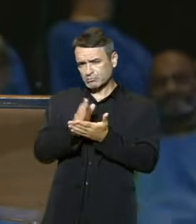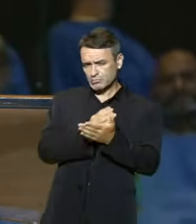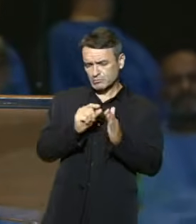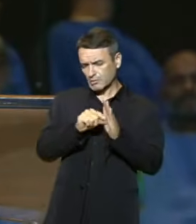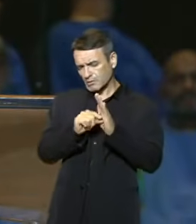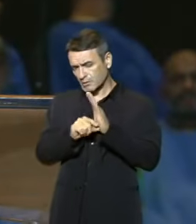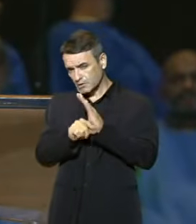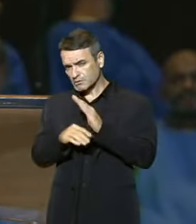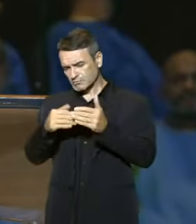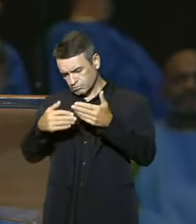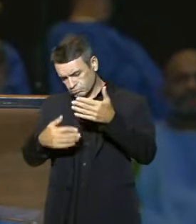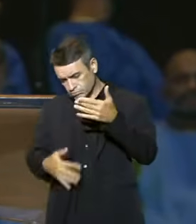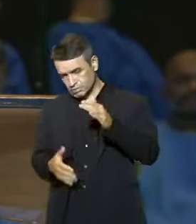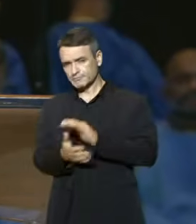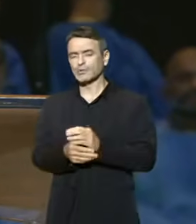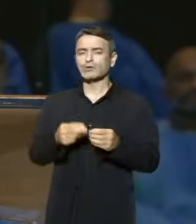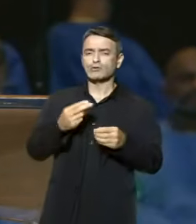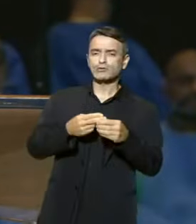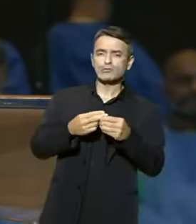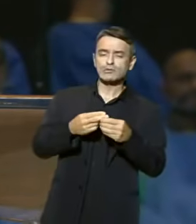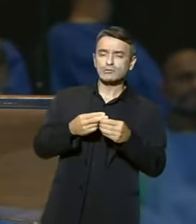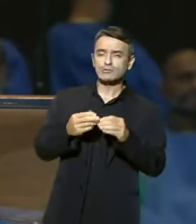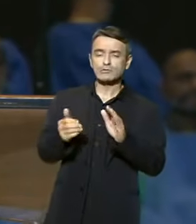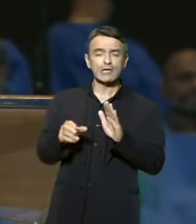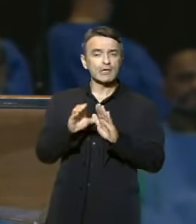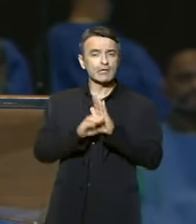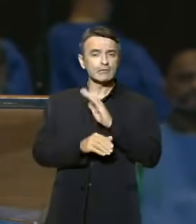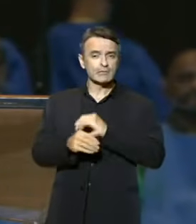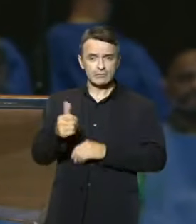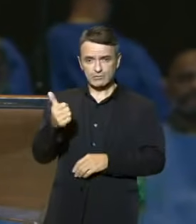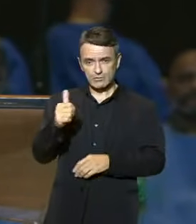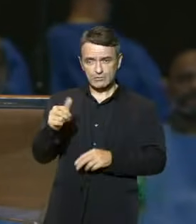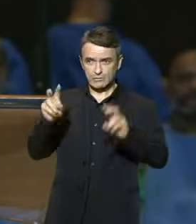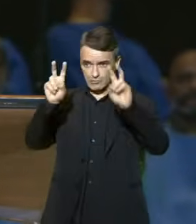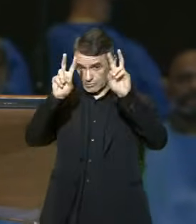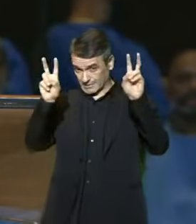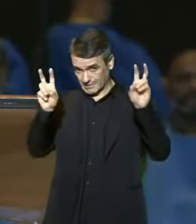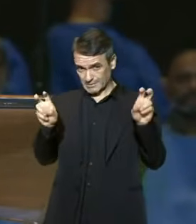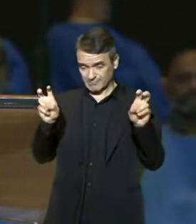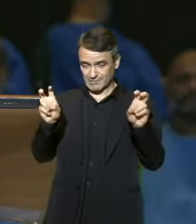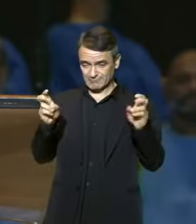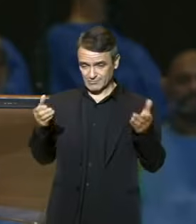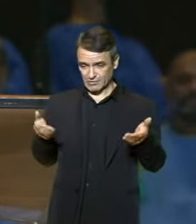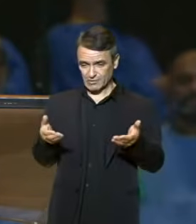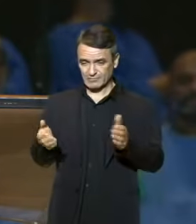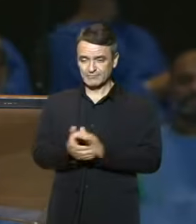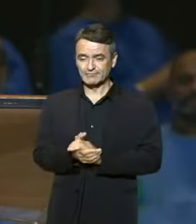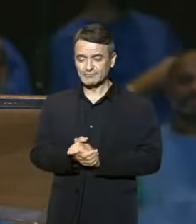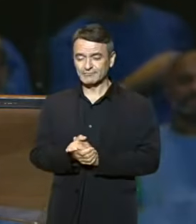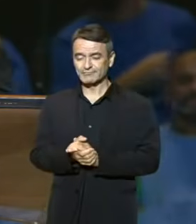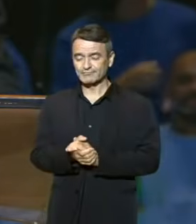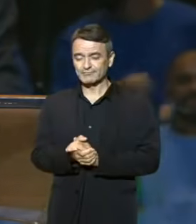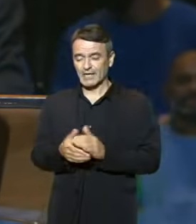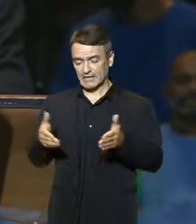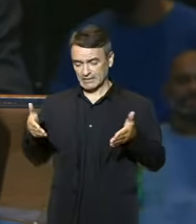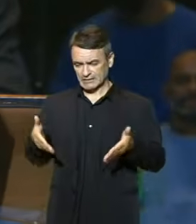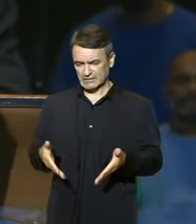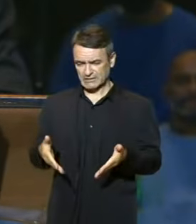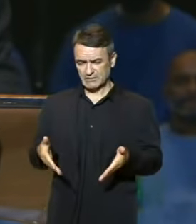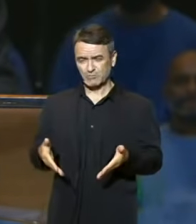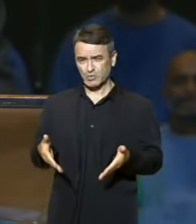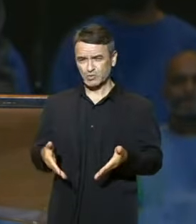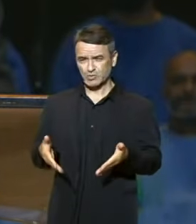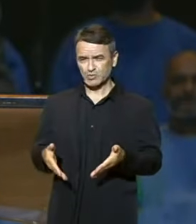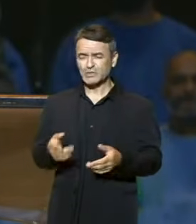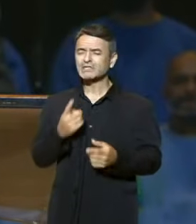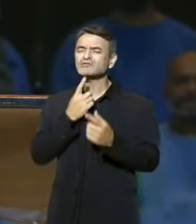nessa noite. Então, Números capítulo 11. E o tema de hoje é as sepulturas